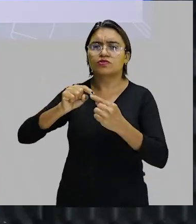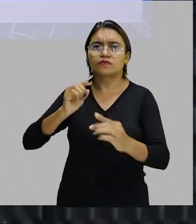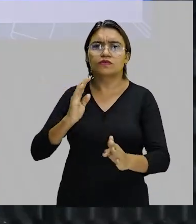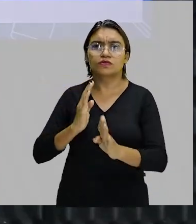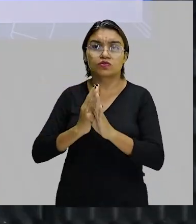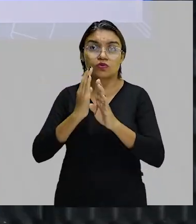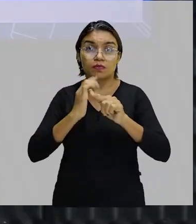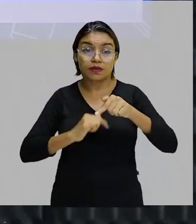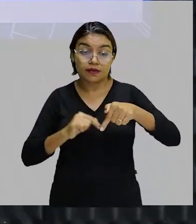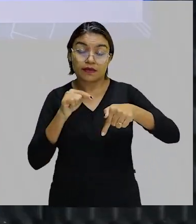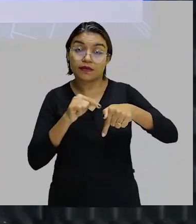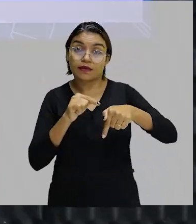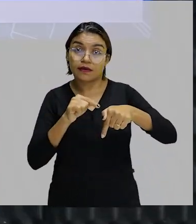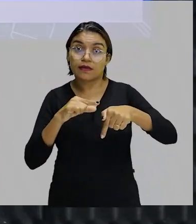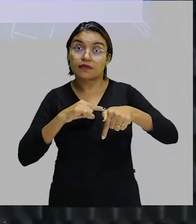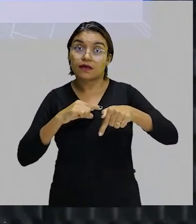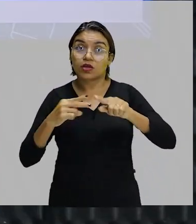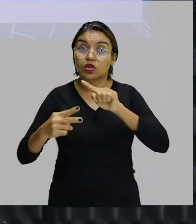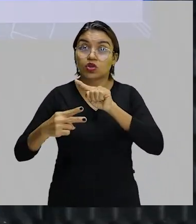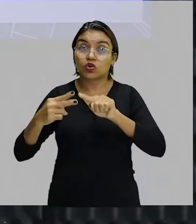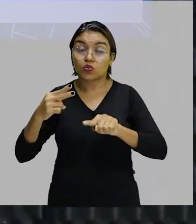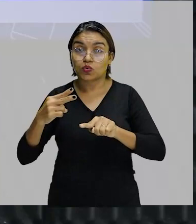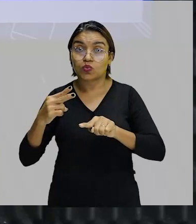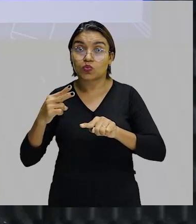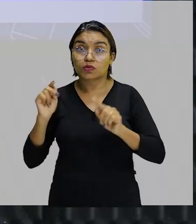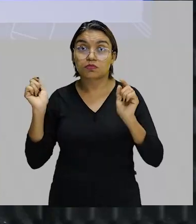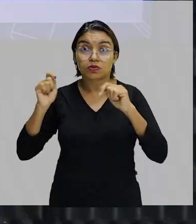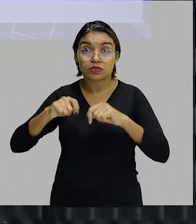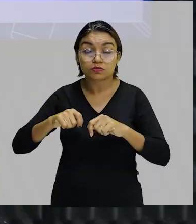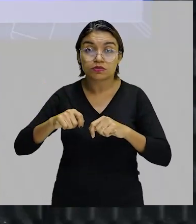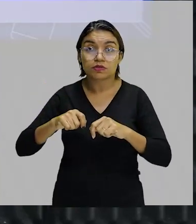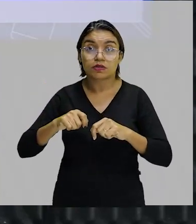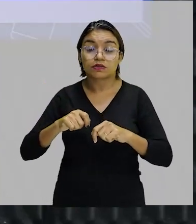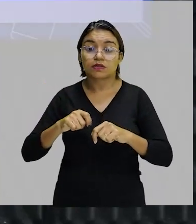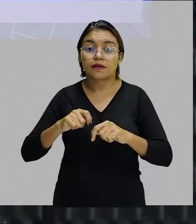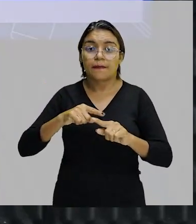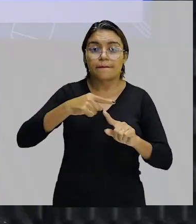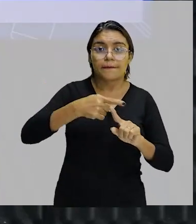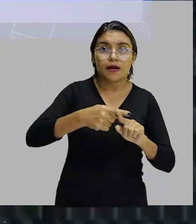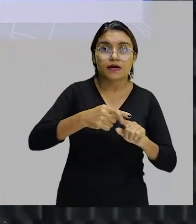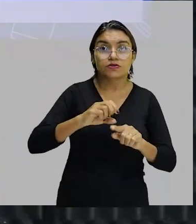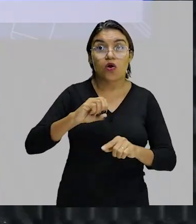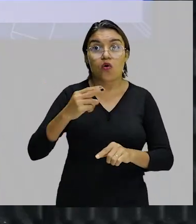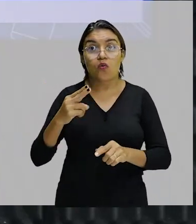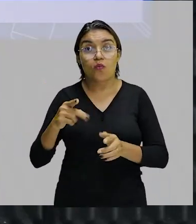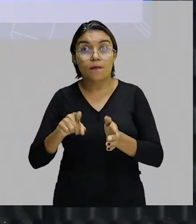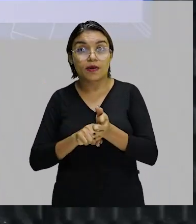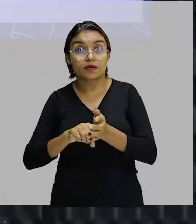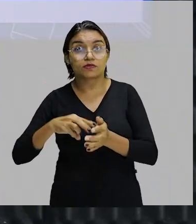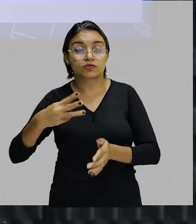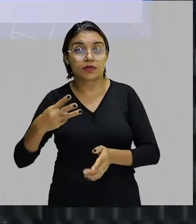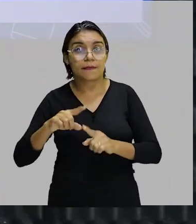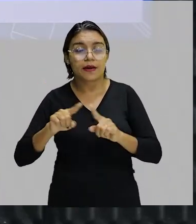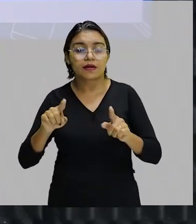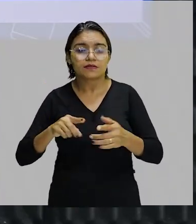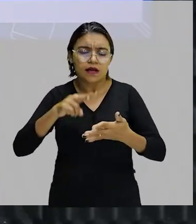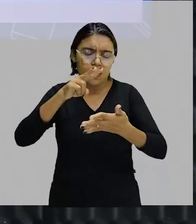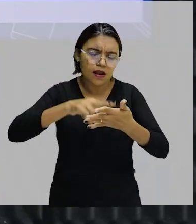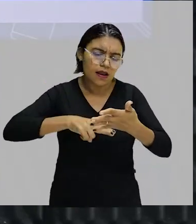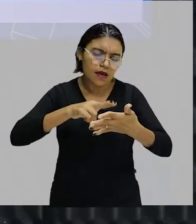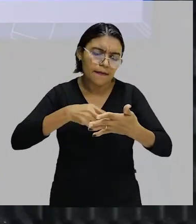descobrir a razão, e eu tenho 2 possibilidades, ou mais 3 ou menos 3, mas, fazendo a leitura do enunciado,